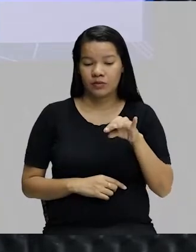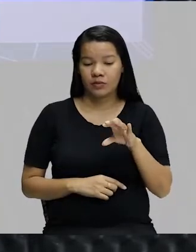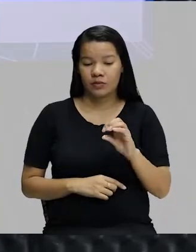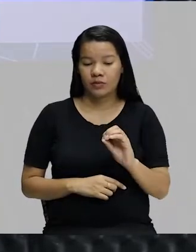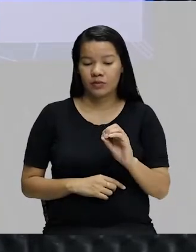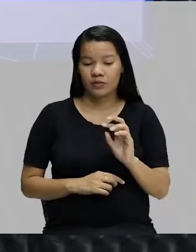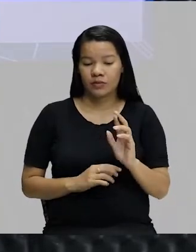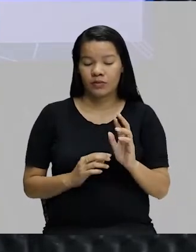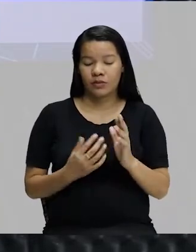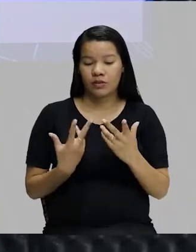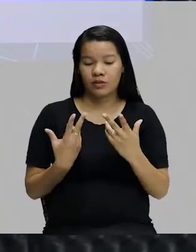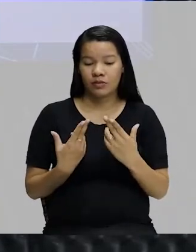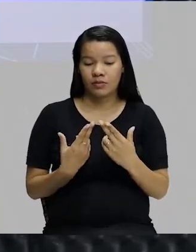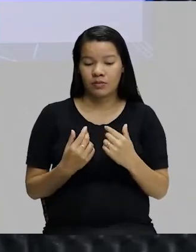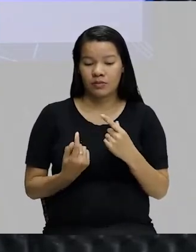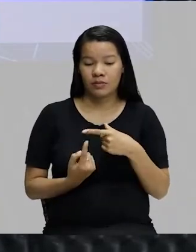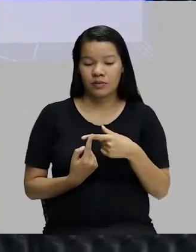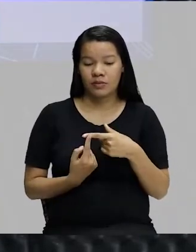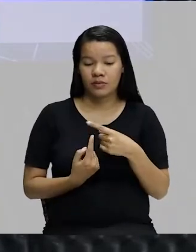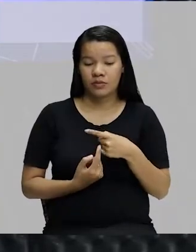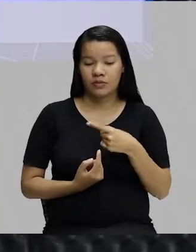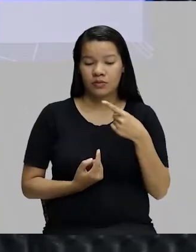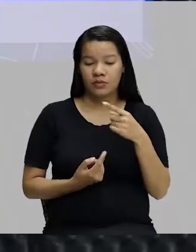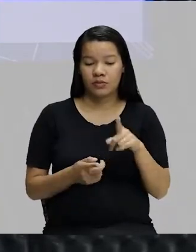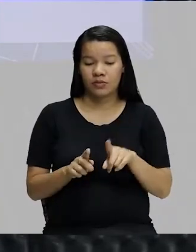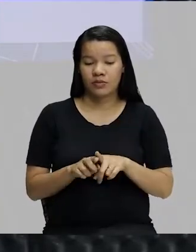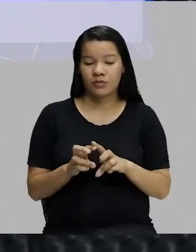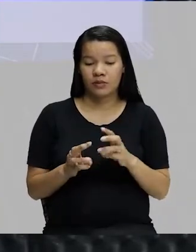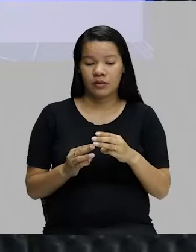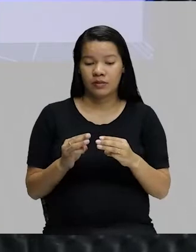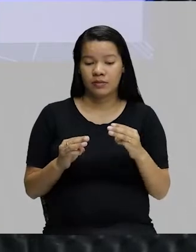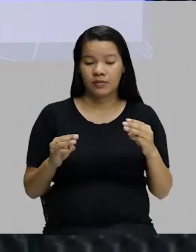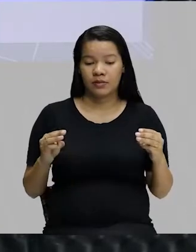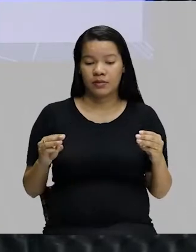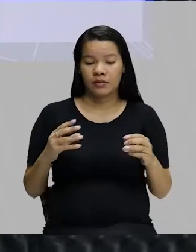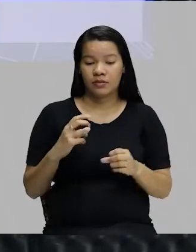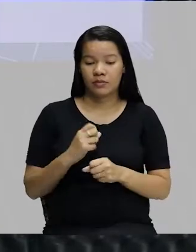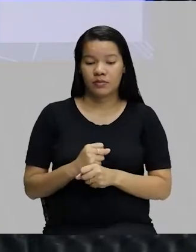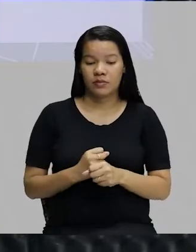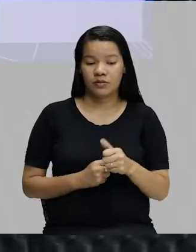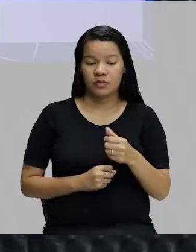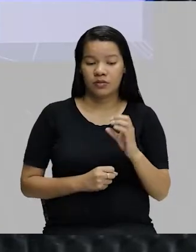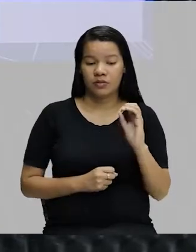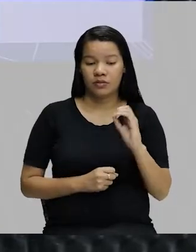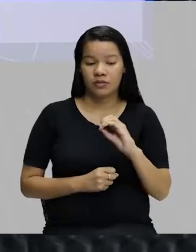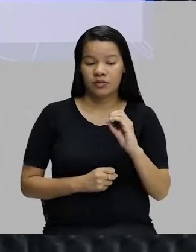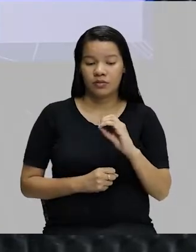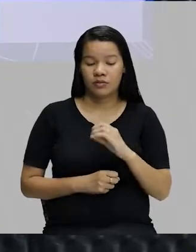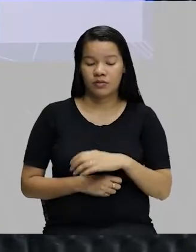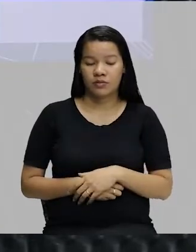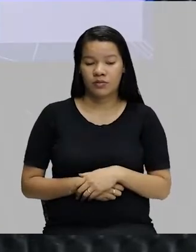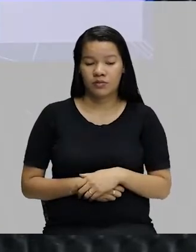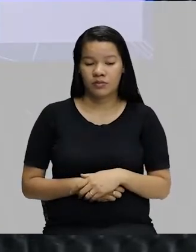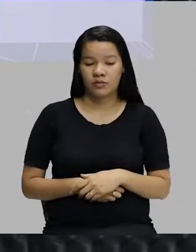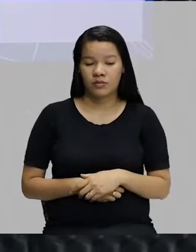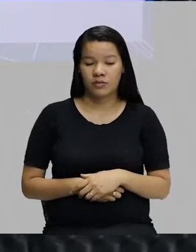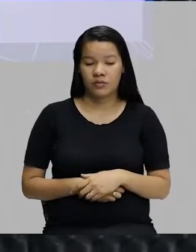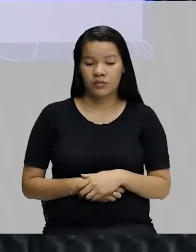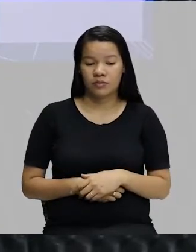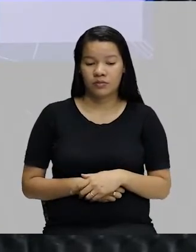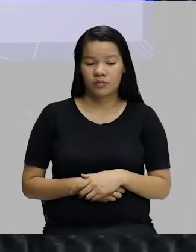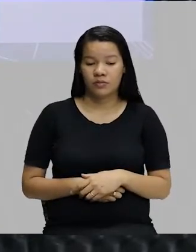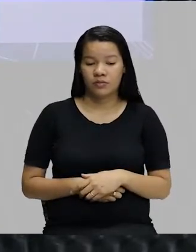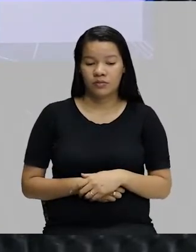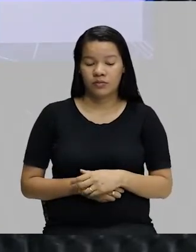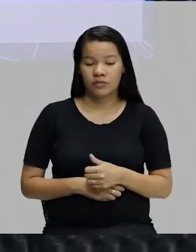mais 1, certo? E a massa correspondente a 0. Então, vamos lá, olha só.